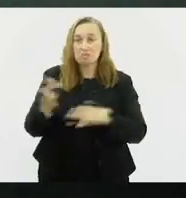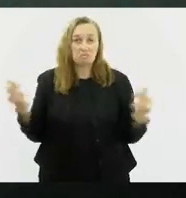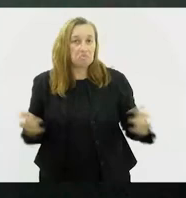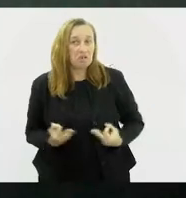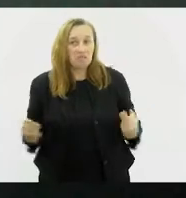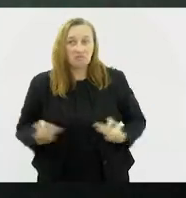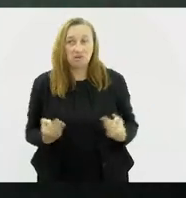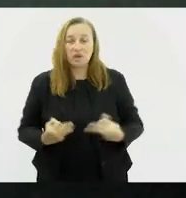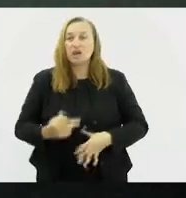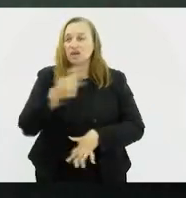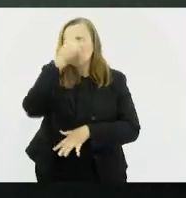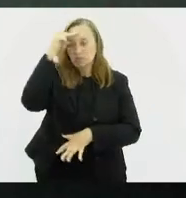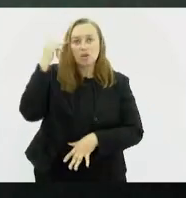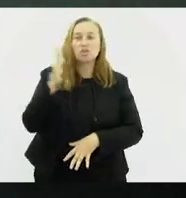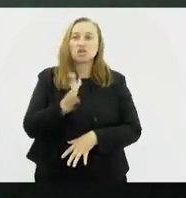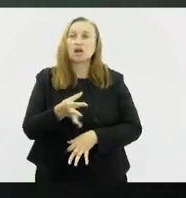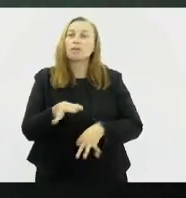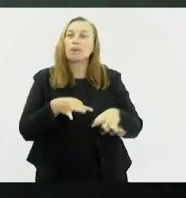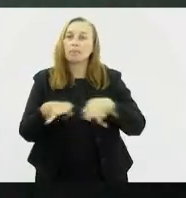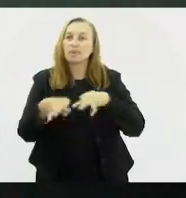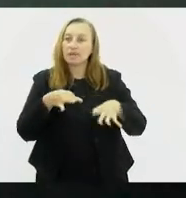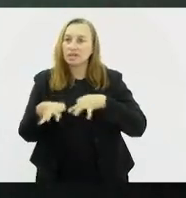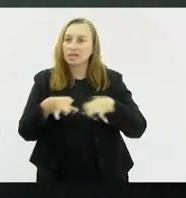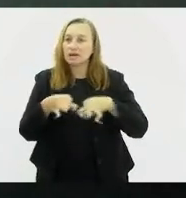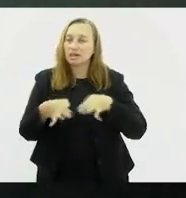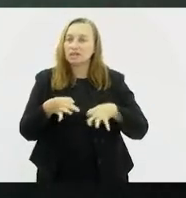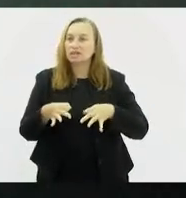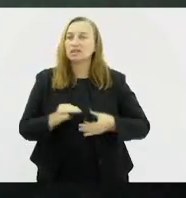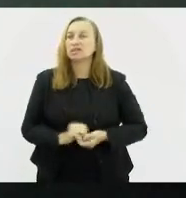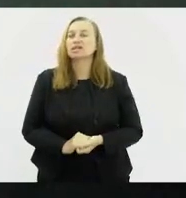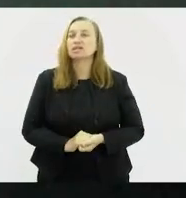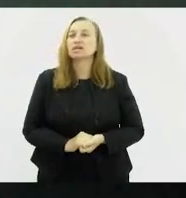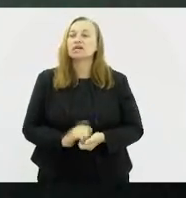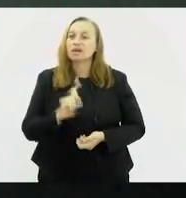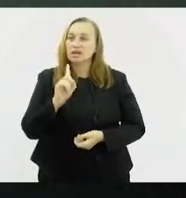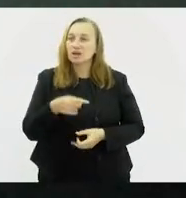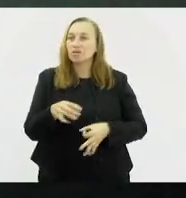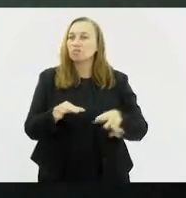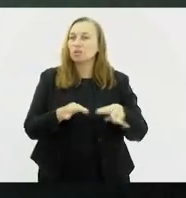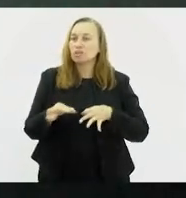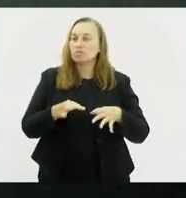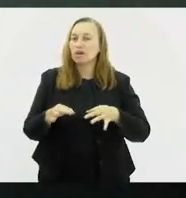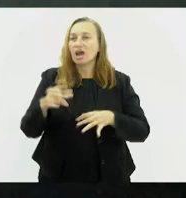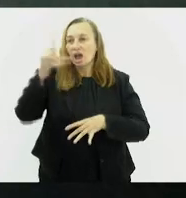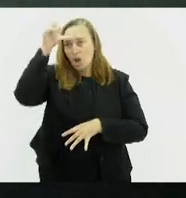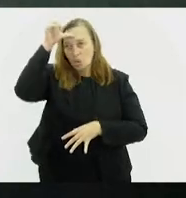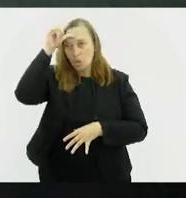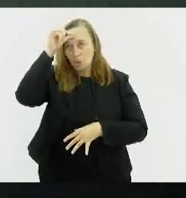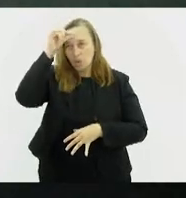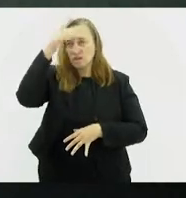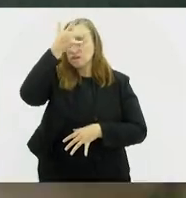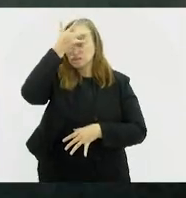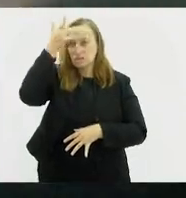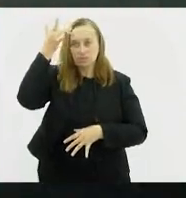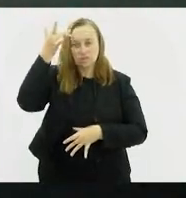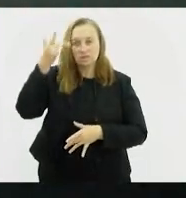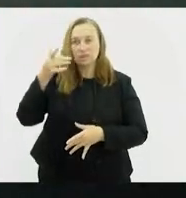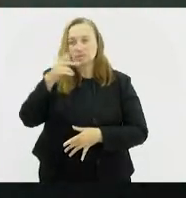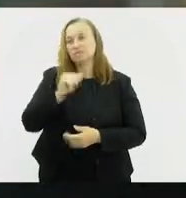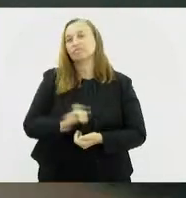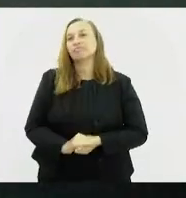já projetam isso. E isso é um programa para aliviar a saúde mental das pessoas.